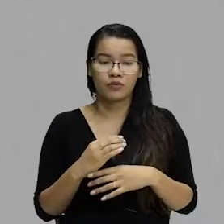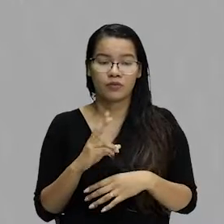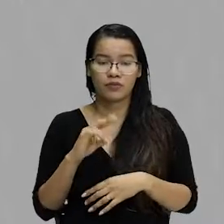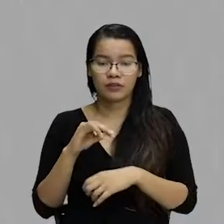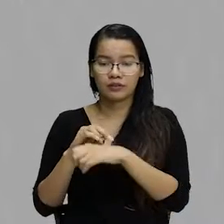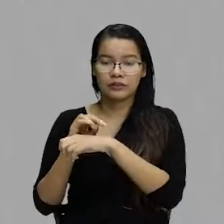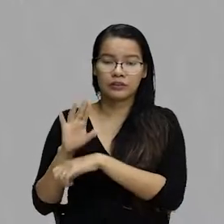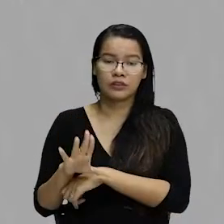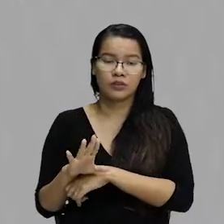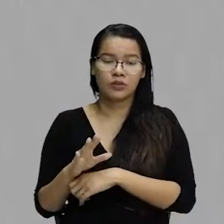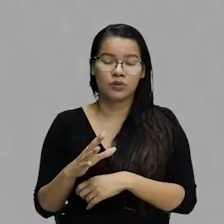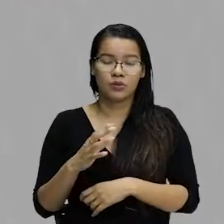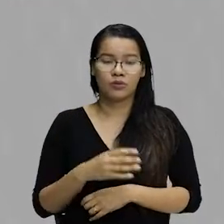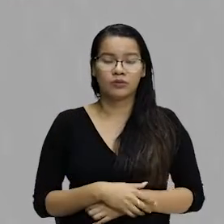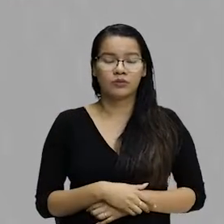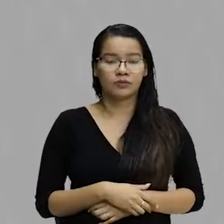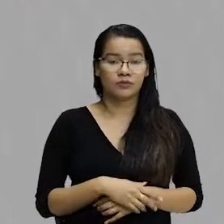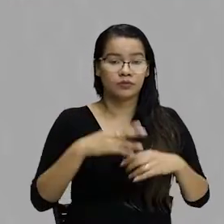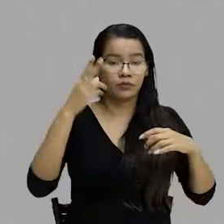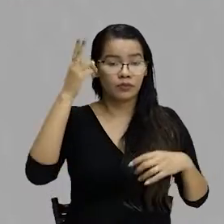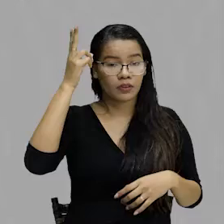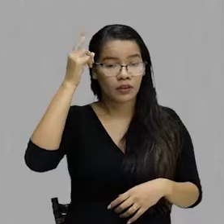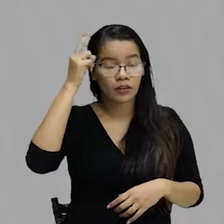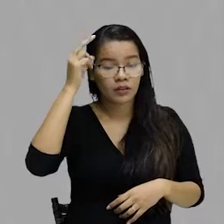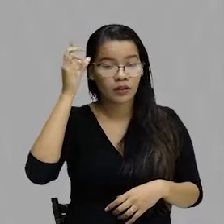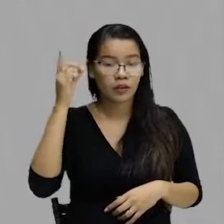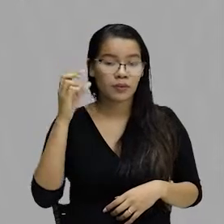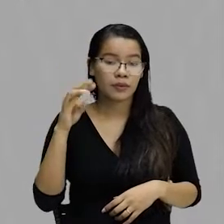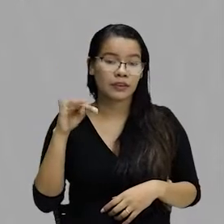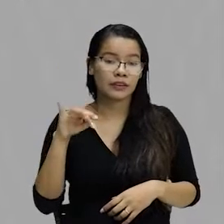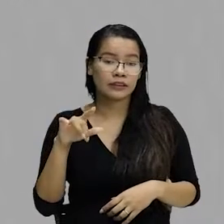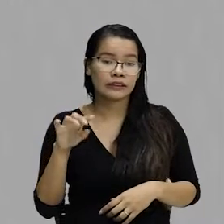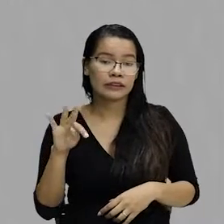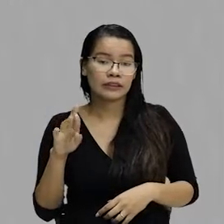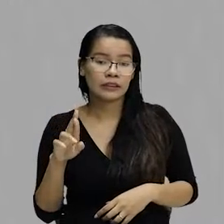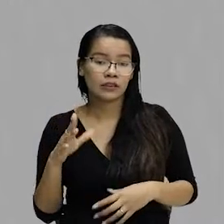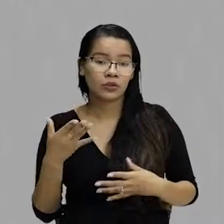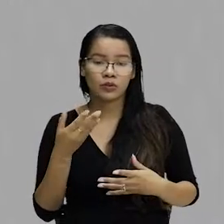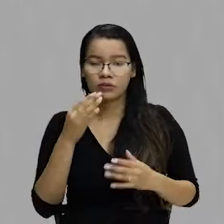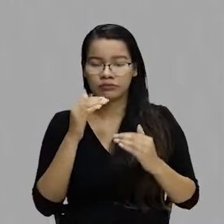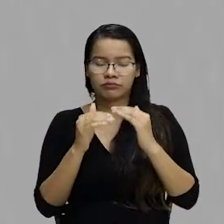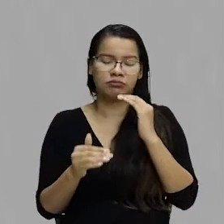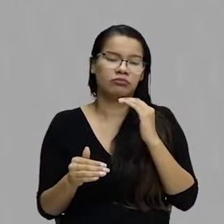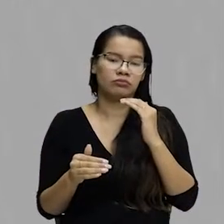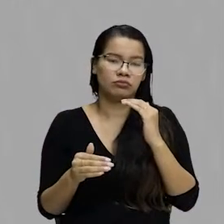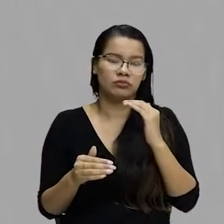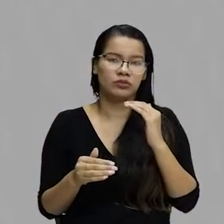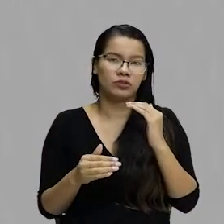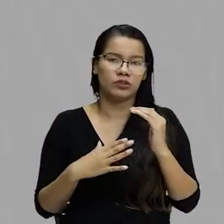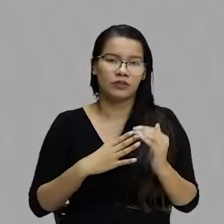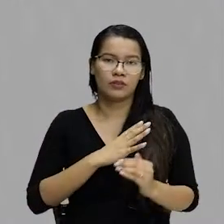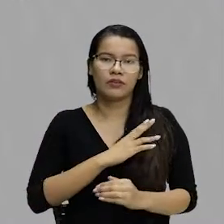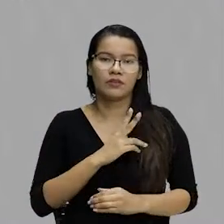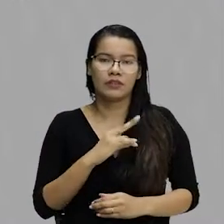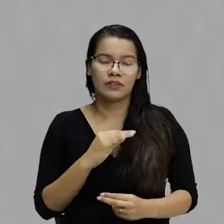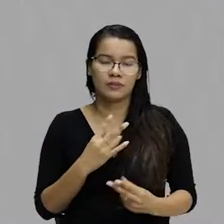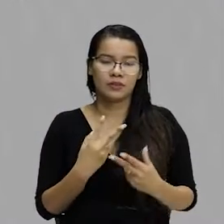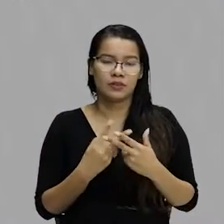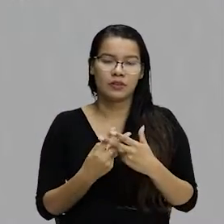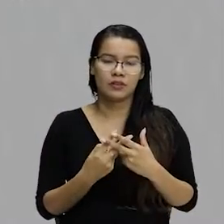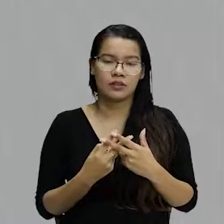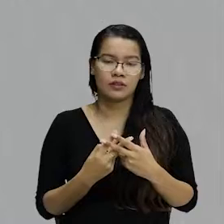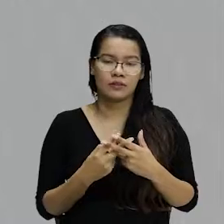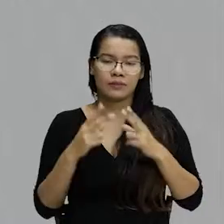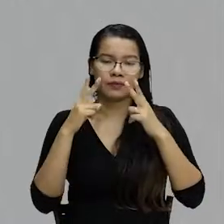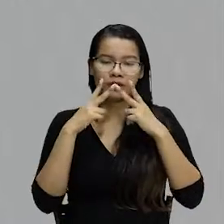é o militar que recebe ordens, a patente mais baixa. E quando ele discorda do chefão militar, ele vai ser preso. Né?